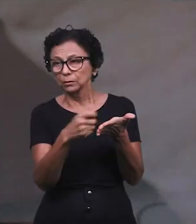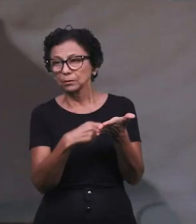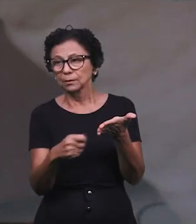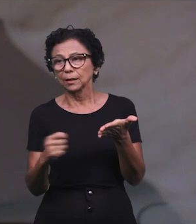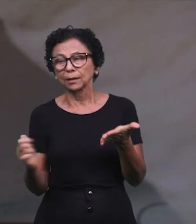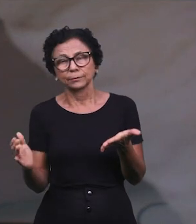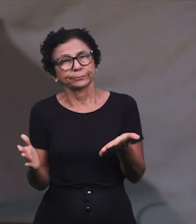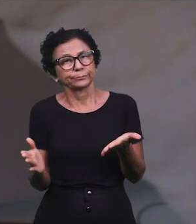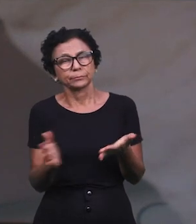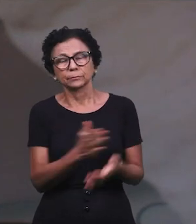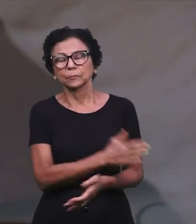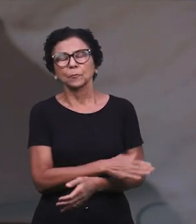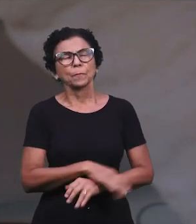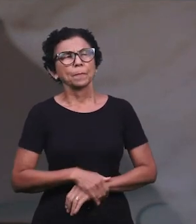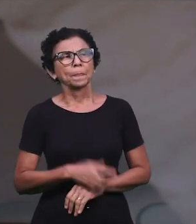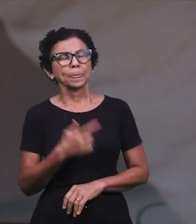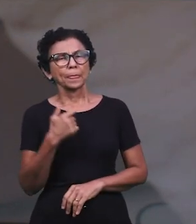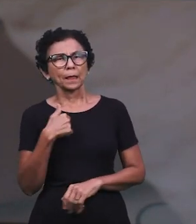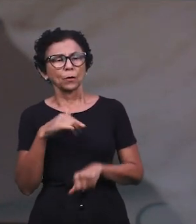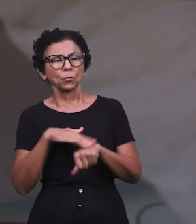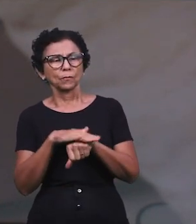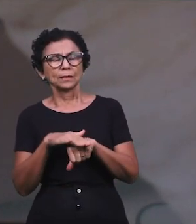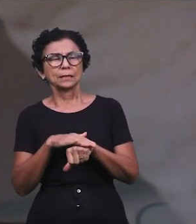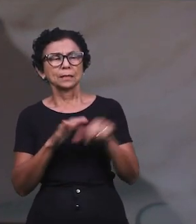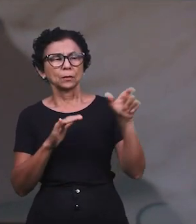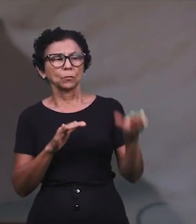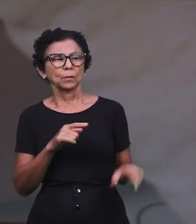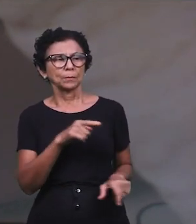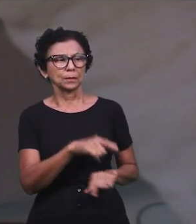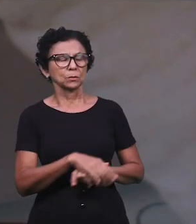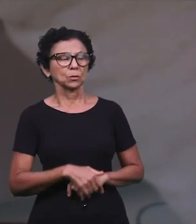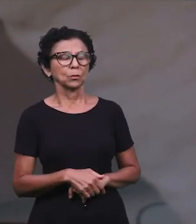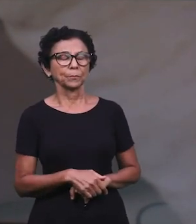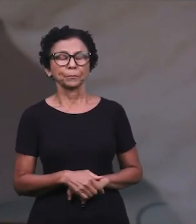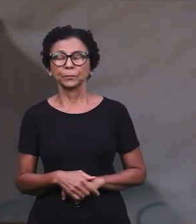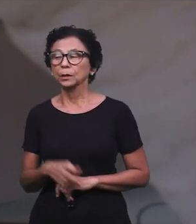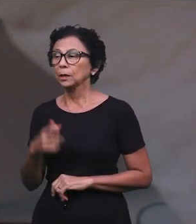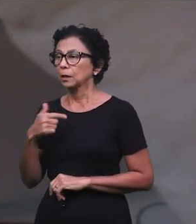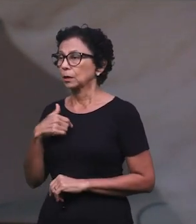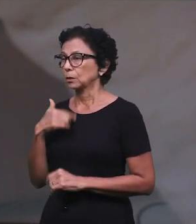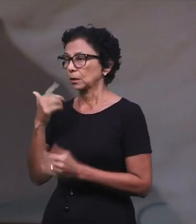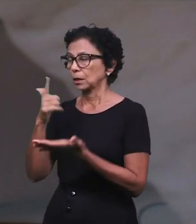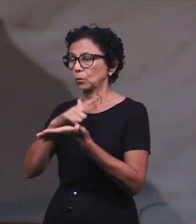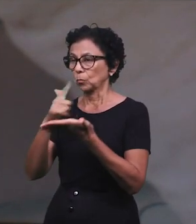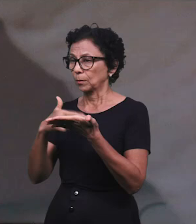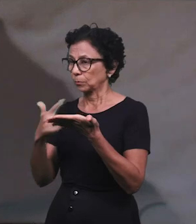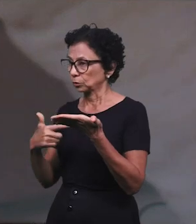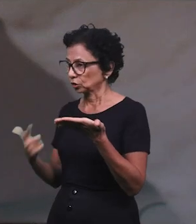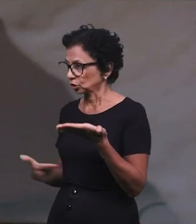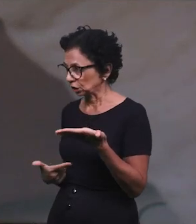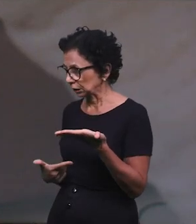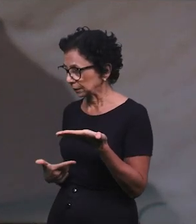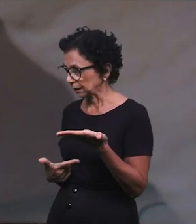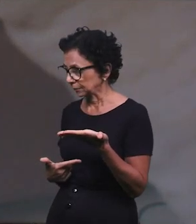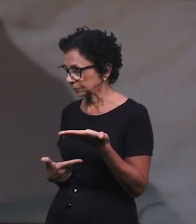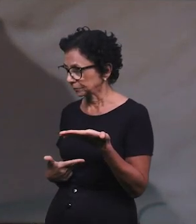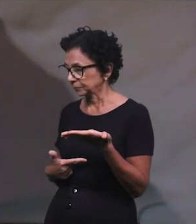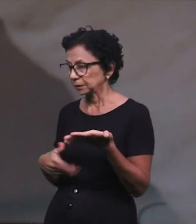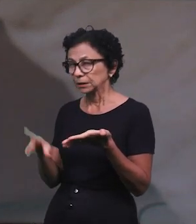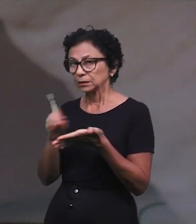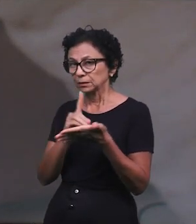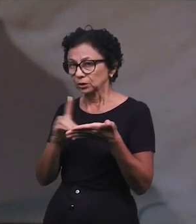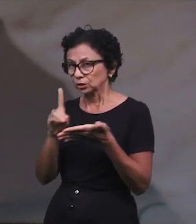conversar com uma pessoa que eu estava acompanhando, ele falava o seguinte, ó, eu tenho uma apostila que eu estou estudando, o livro digital, então